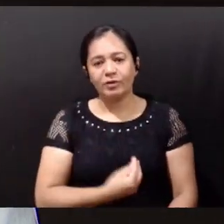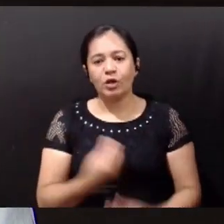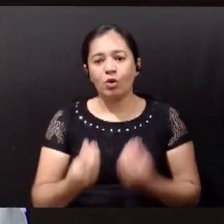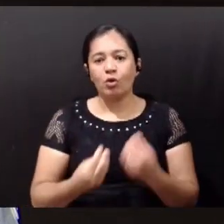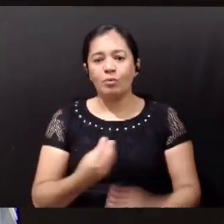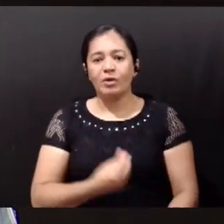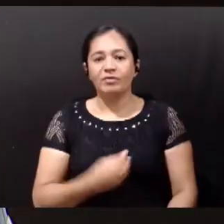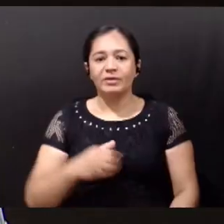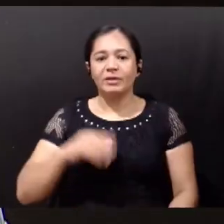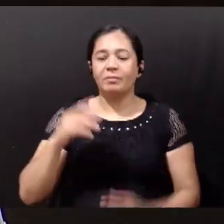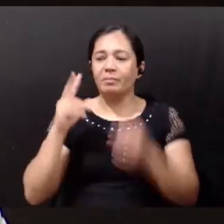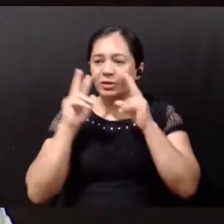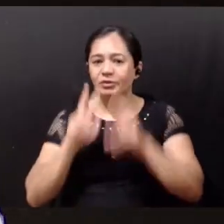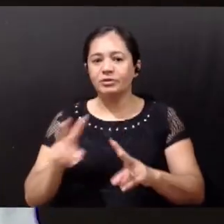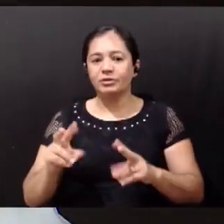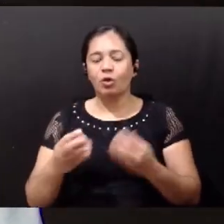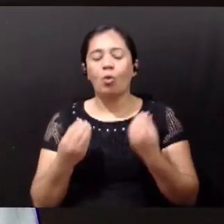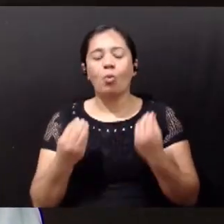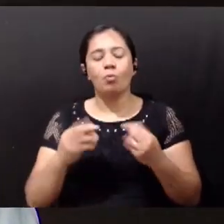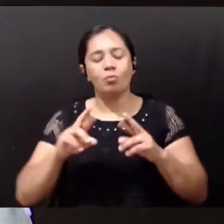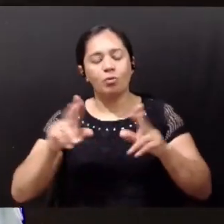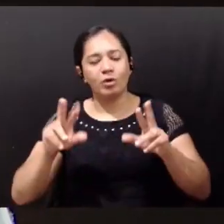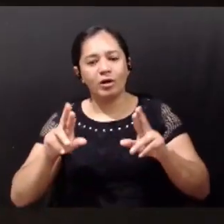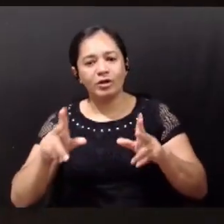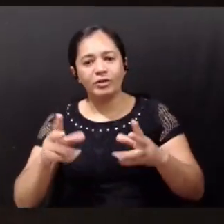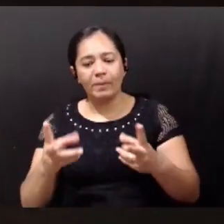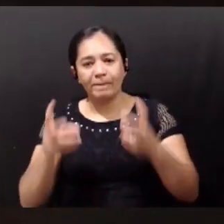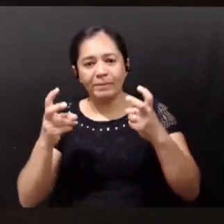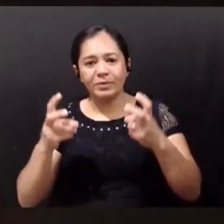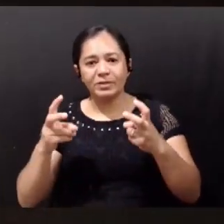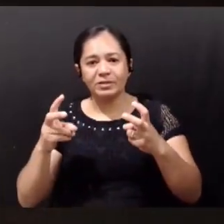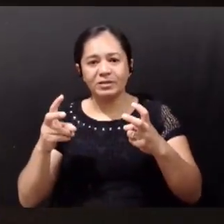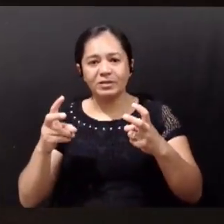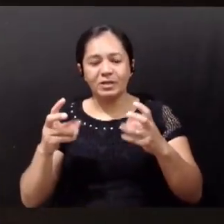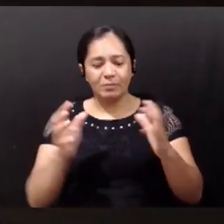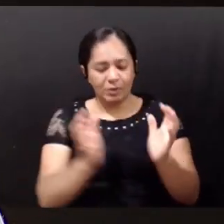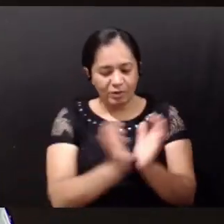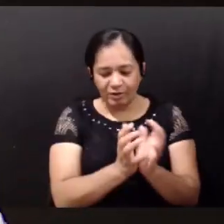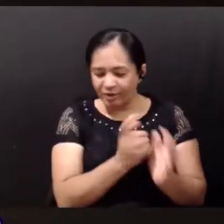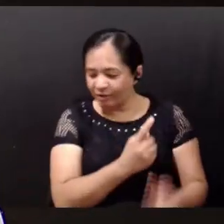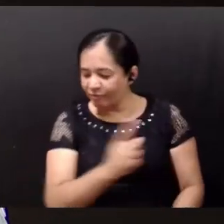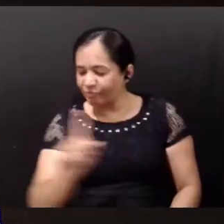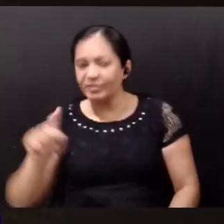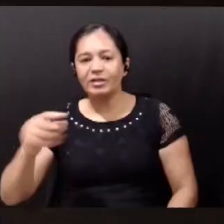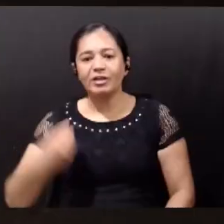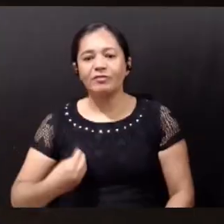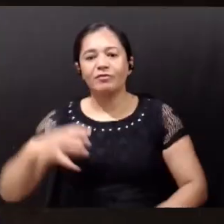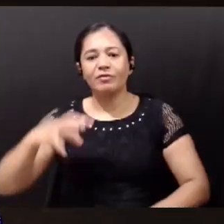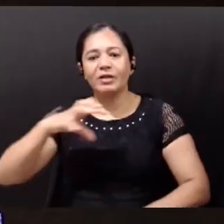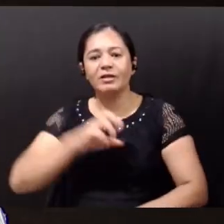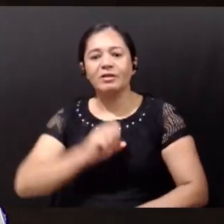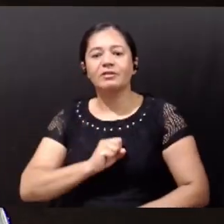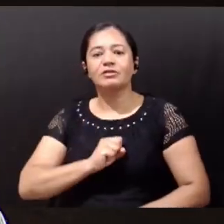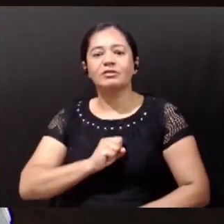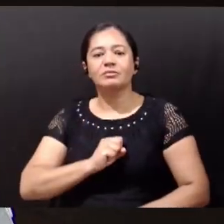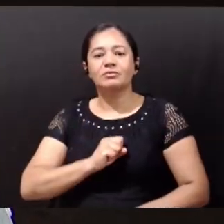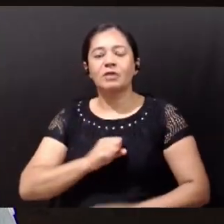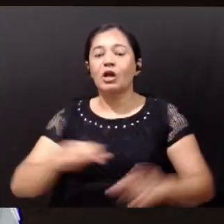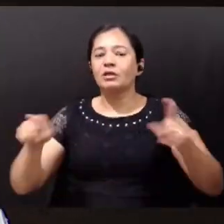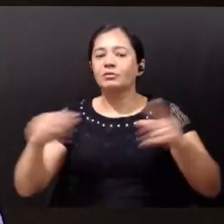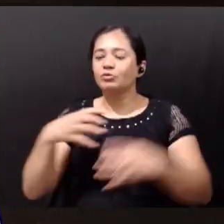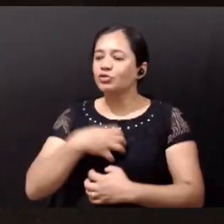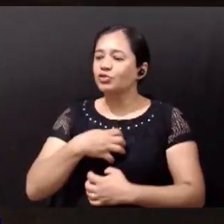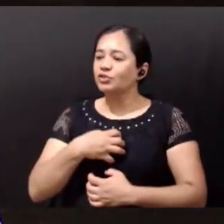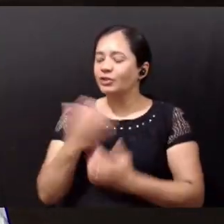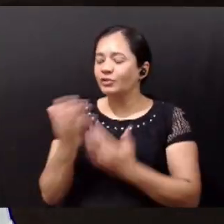como é diferente a gente ver sair da nossa bolha e vir viver isso aqui, todo esse amor, as músicas, o jeito que eles são tratados, a